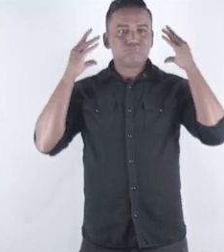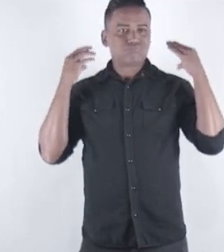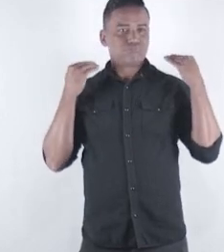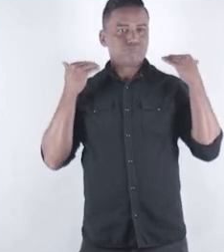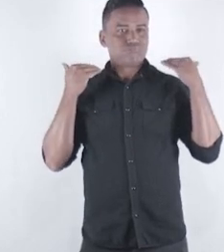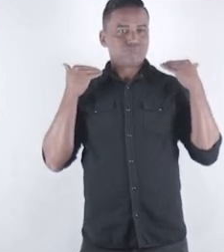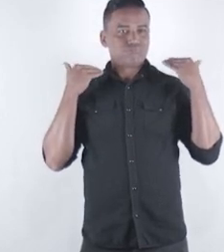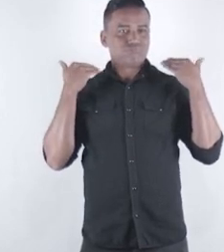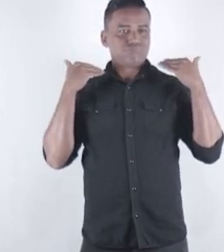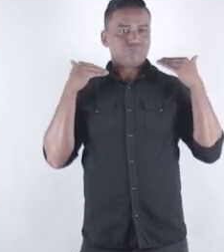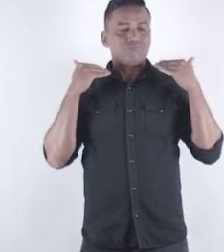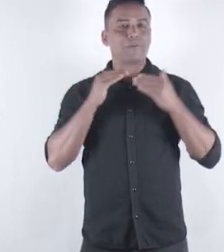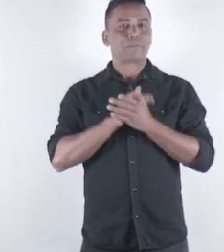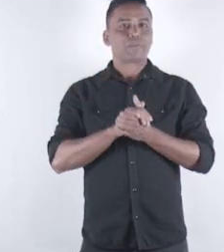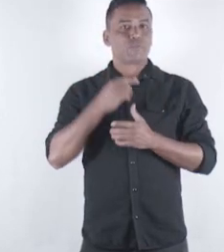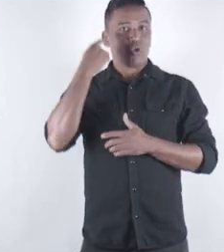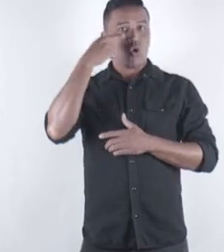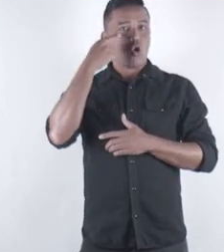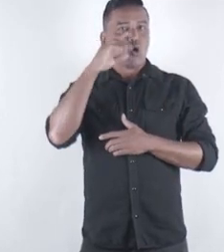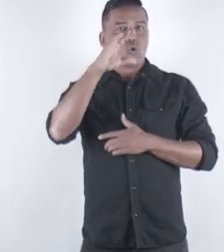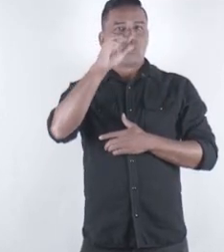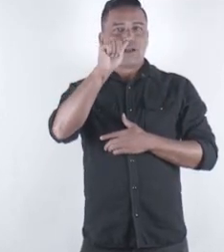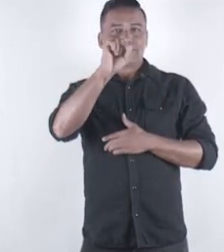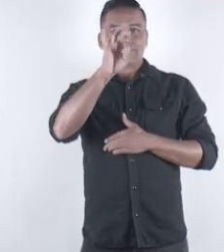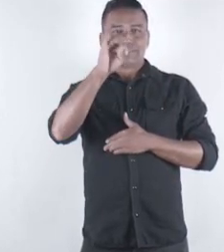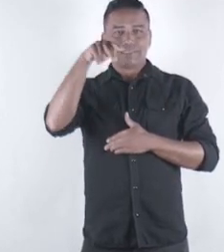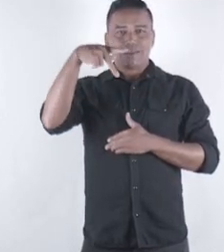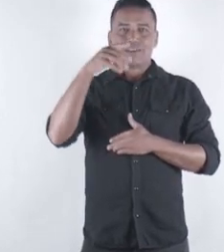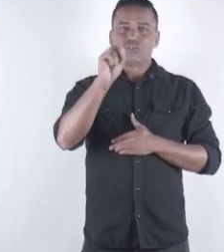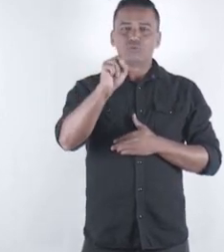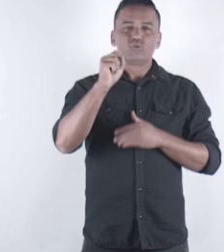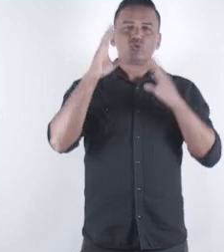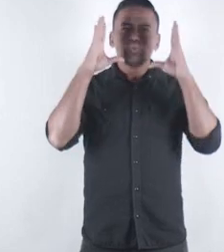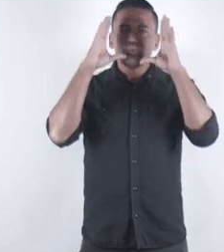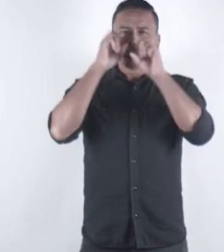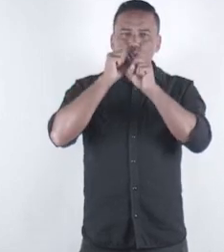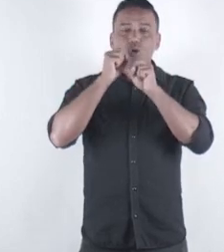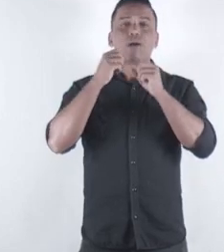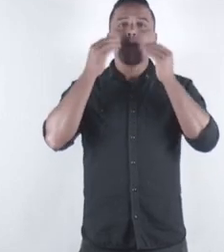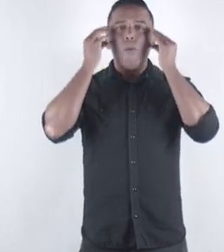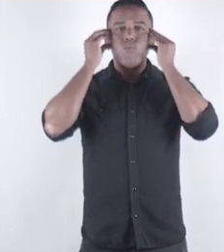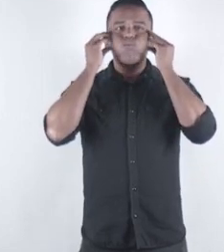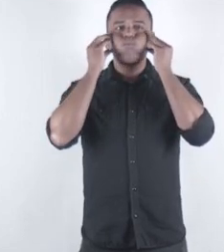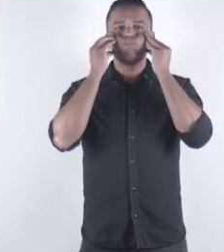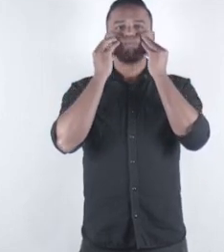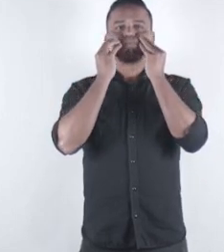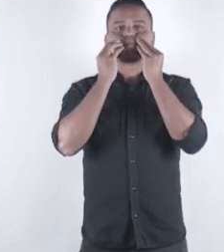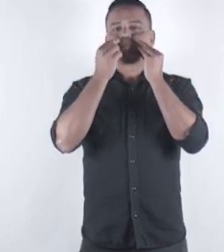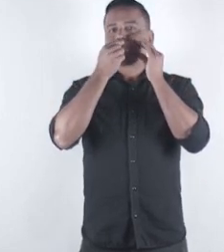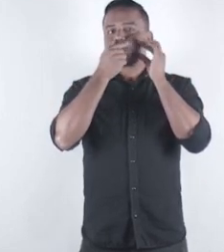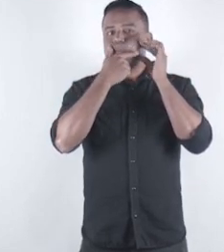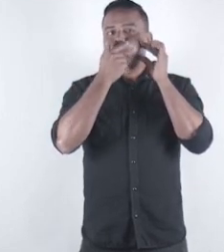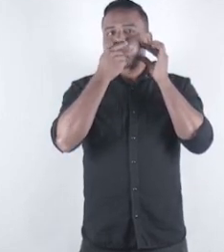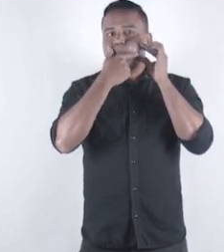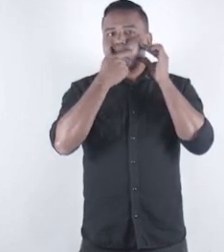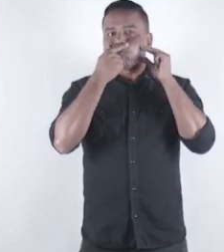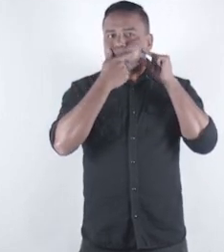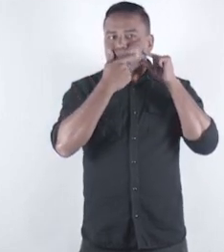ombro. Meus olhos são castanhos escuros, eu uso barba e tenho um bigodinho